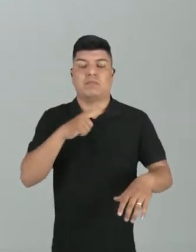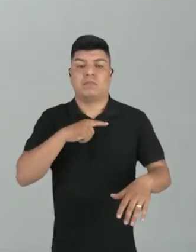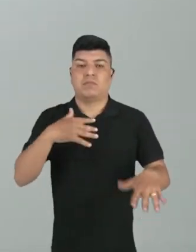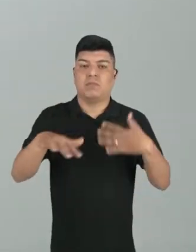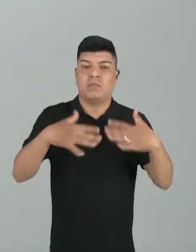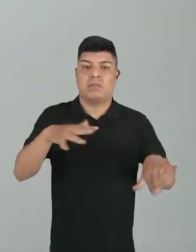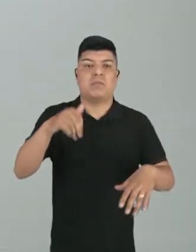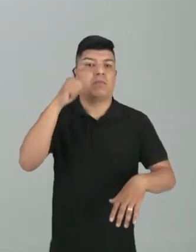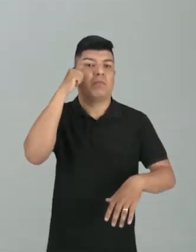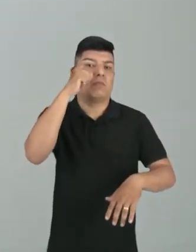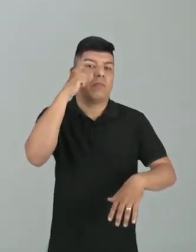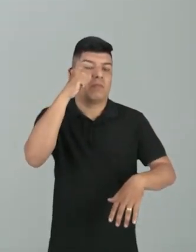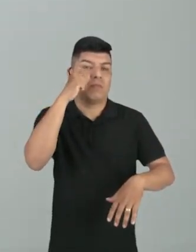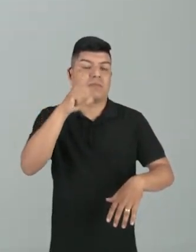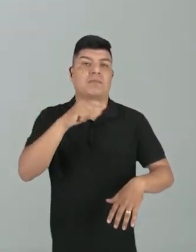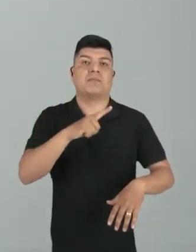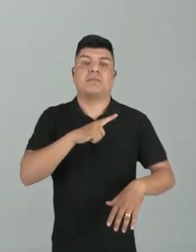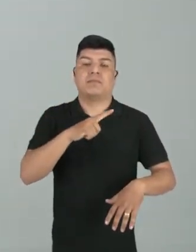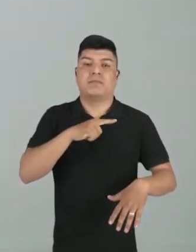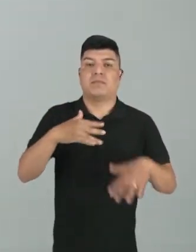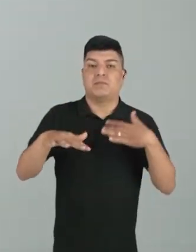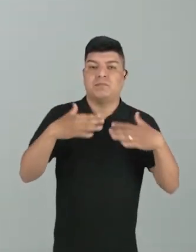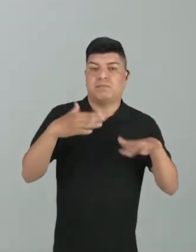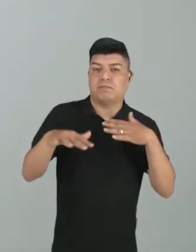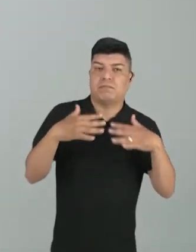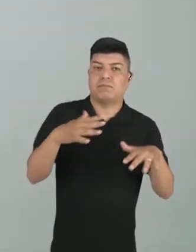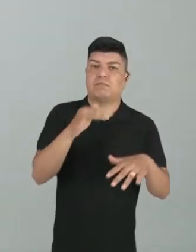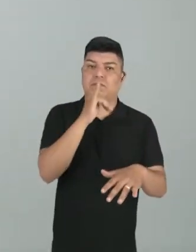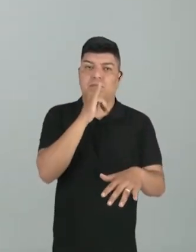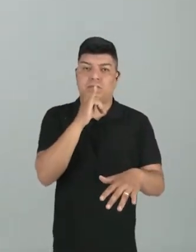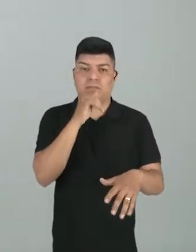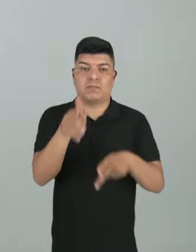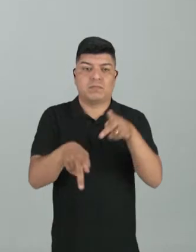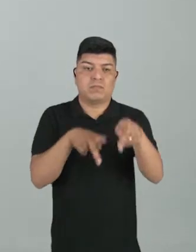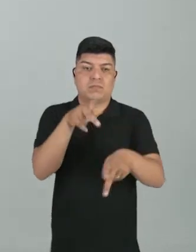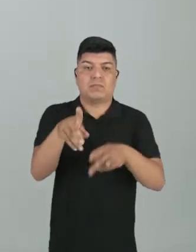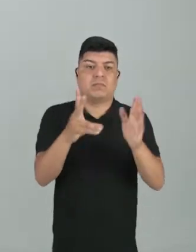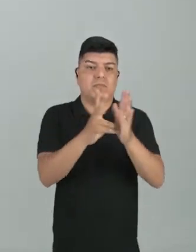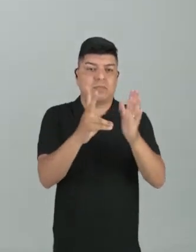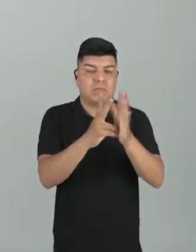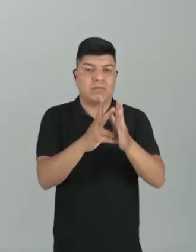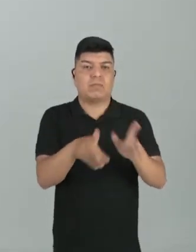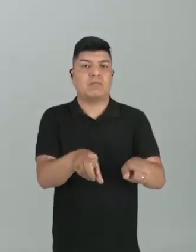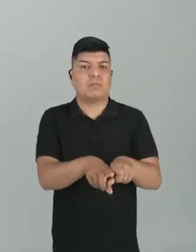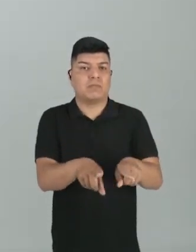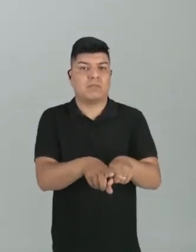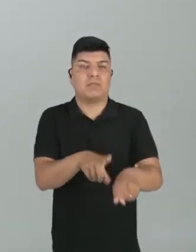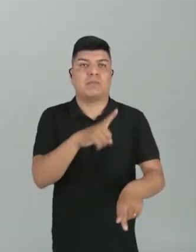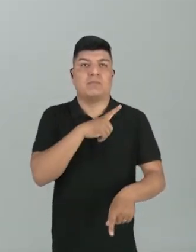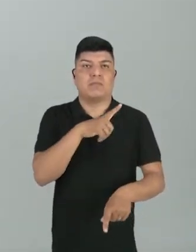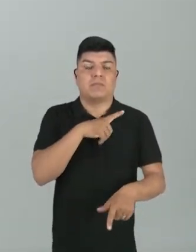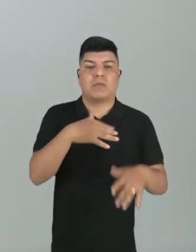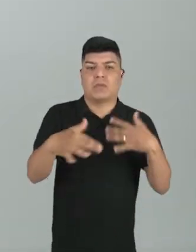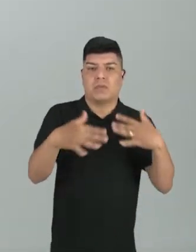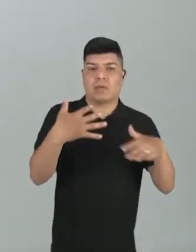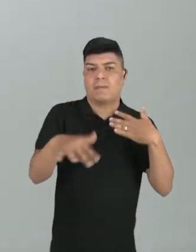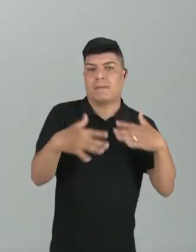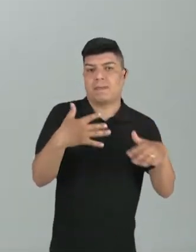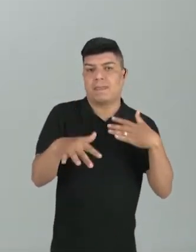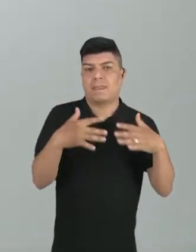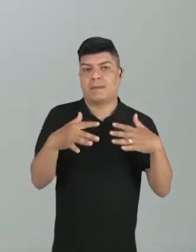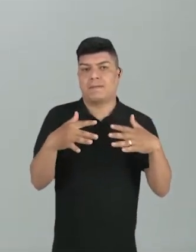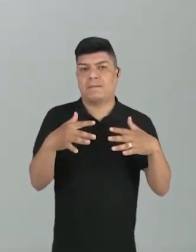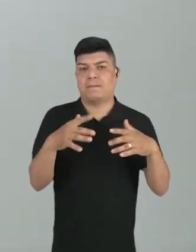mulheres, nós temos os movimentos que se direcionam, por exemplo, às populações indígenas, nós temos os movimentos